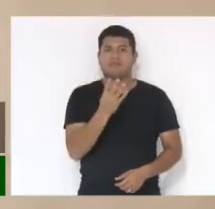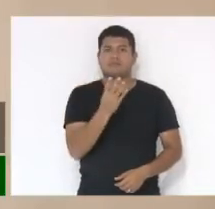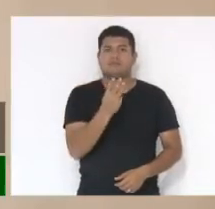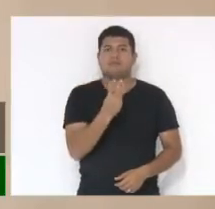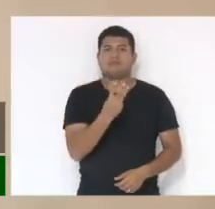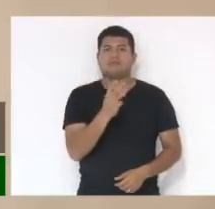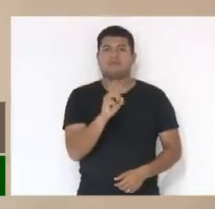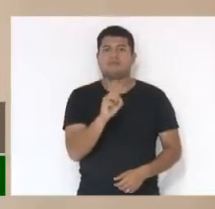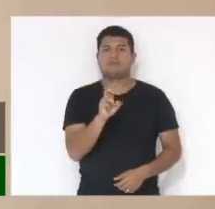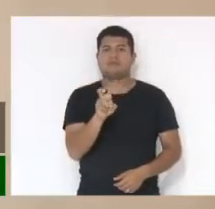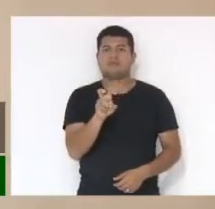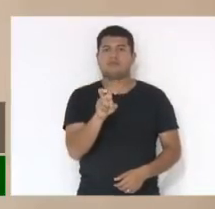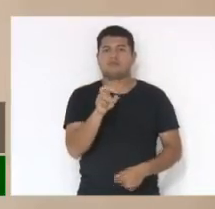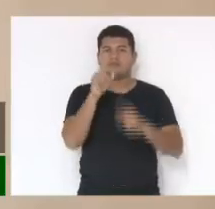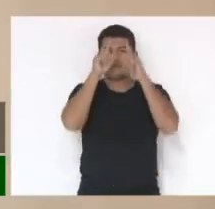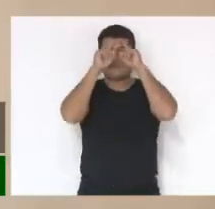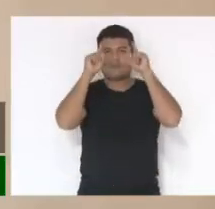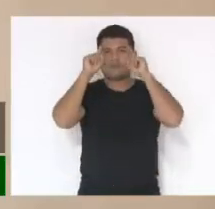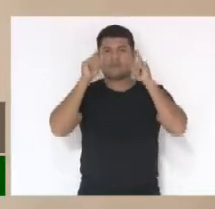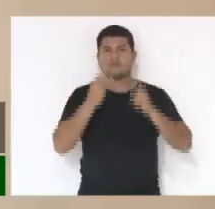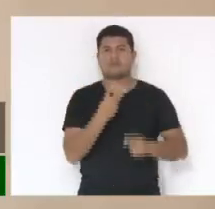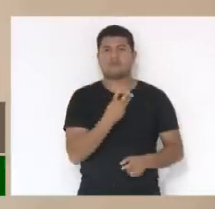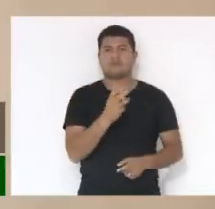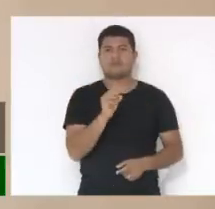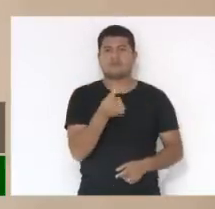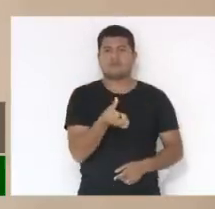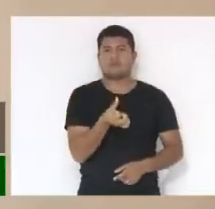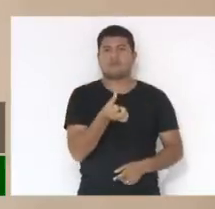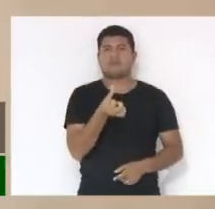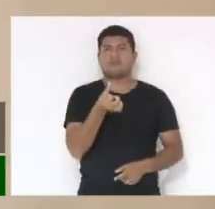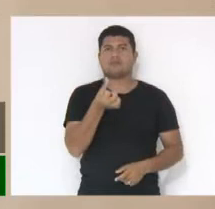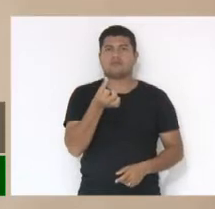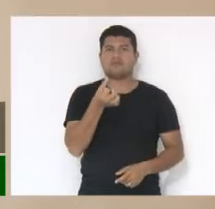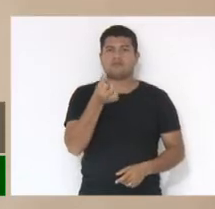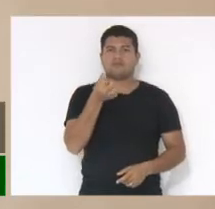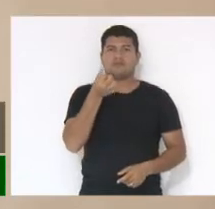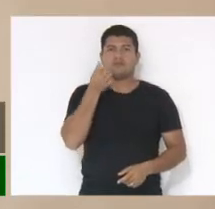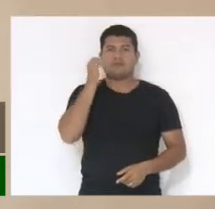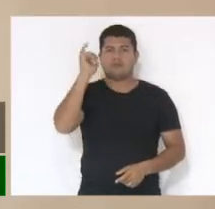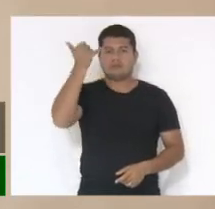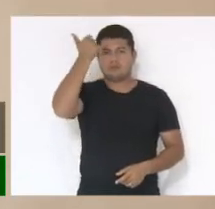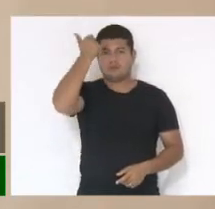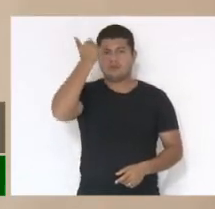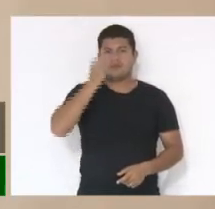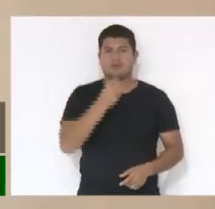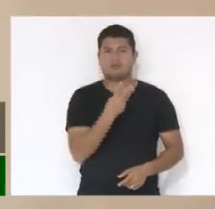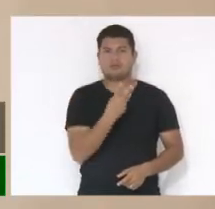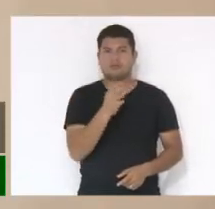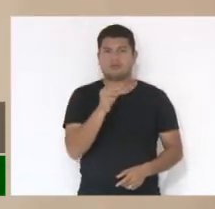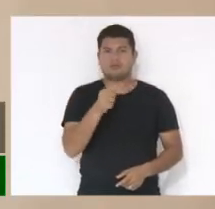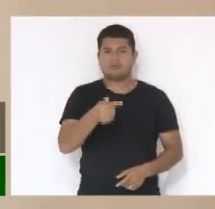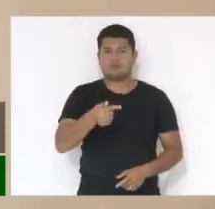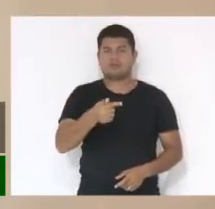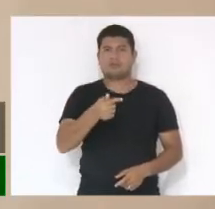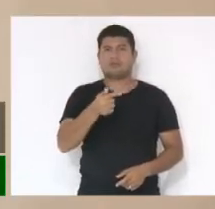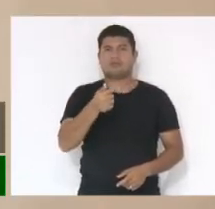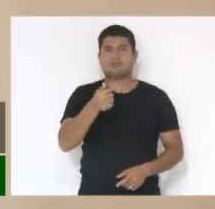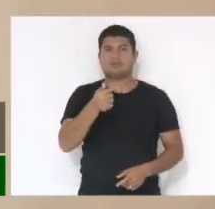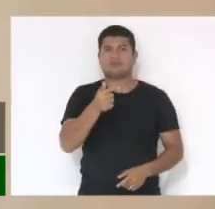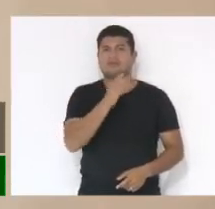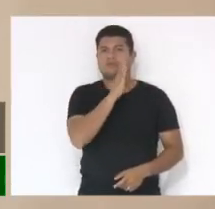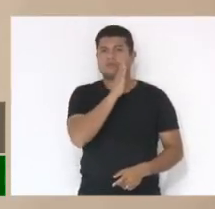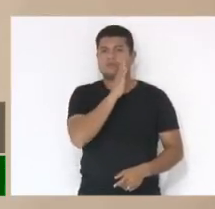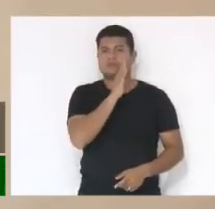305, autor deputado Neudi Sarita. Requerimento 306, autor deputado Jair Mioto. Requerimento 307, autor deputado Nilson